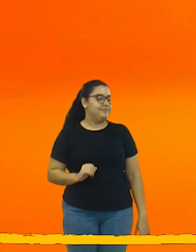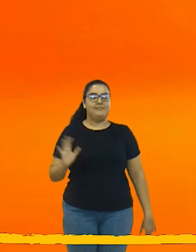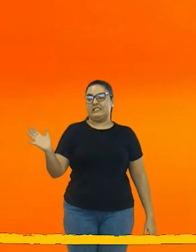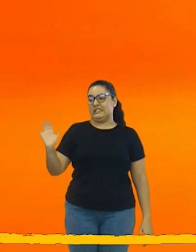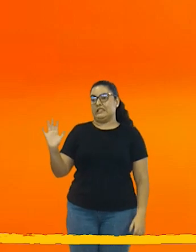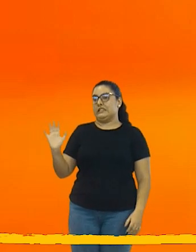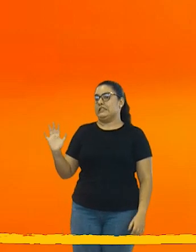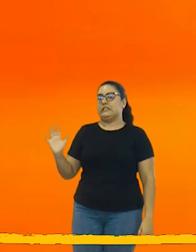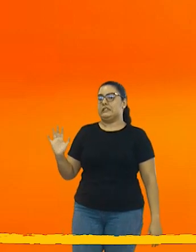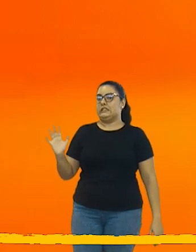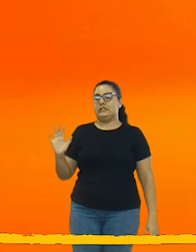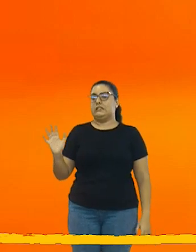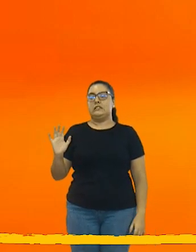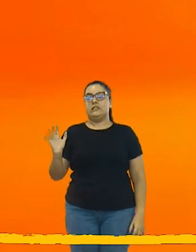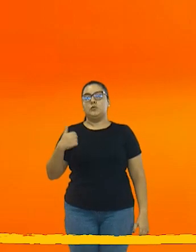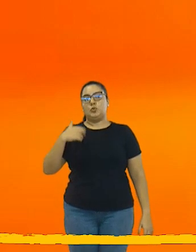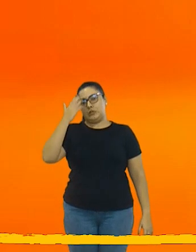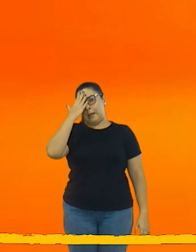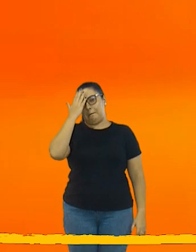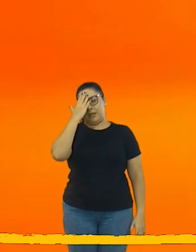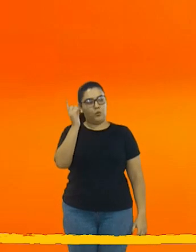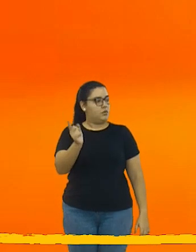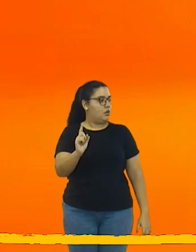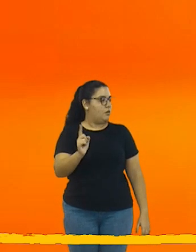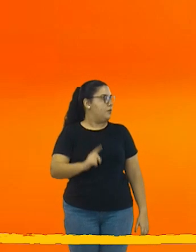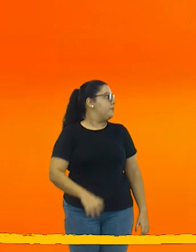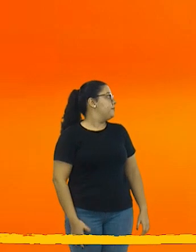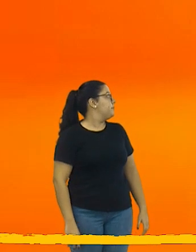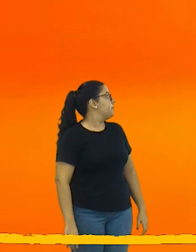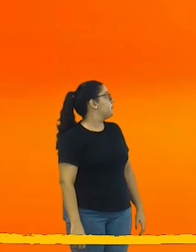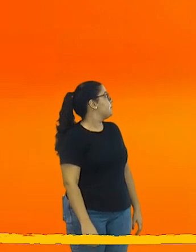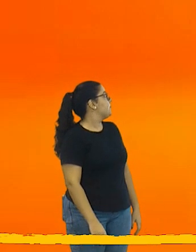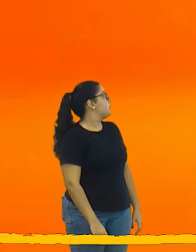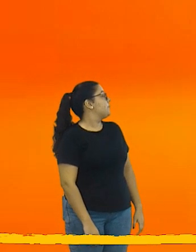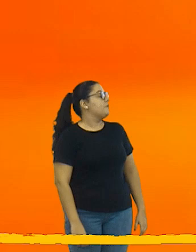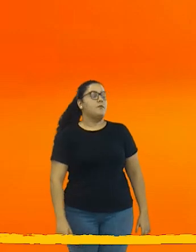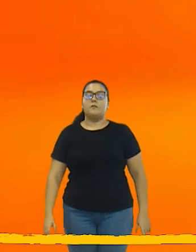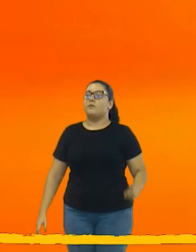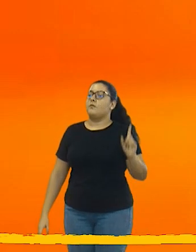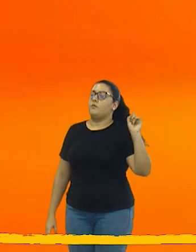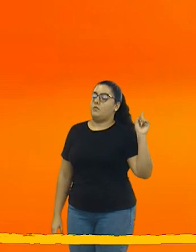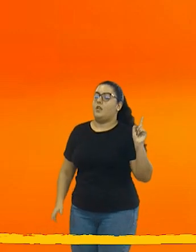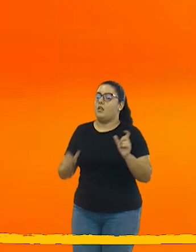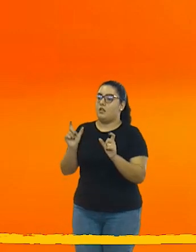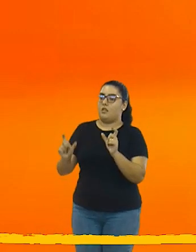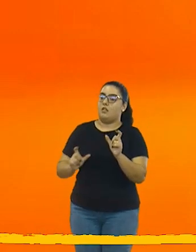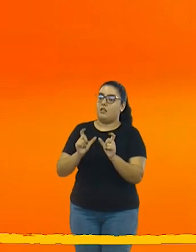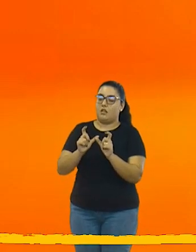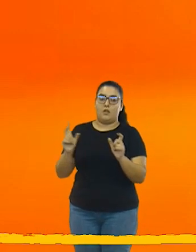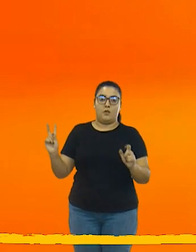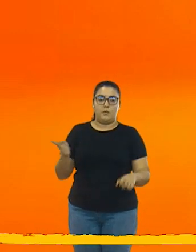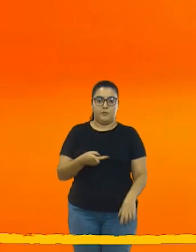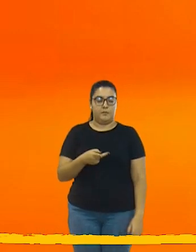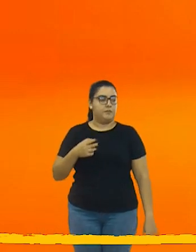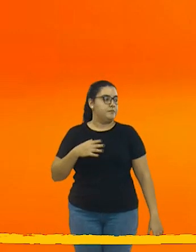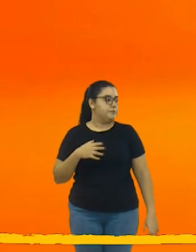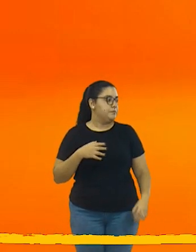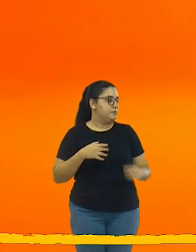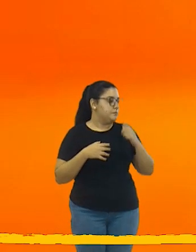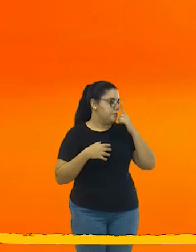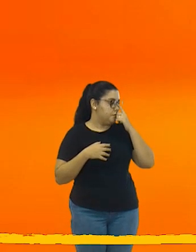Não, eu não estou sabendo. Tudo bem? Que contradição a gente vai encontrar nessa charge, Rocha? Vamos lá, galera.